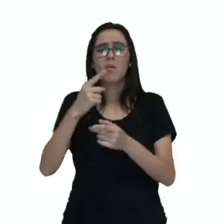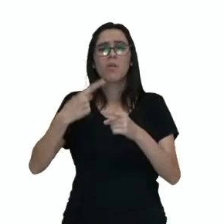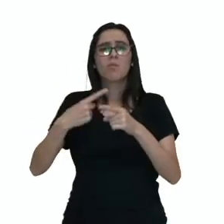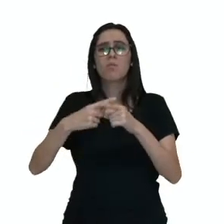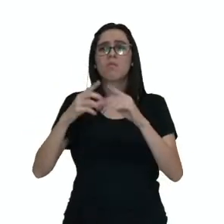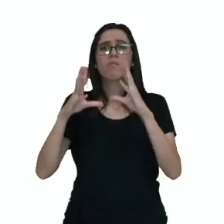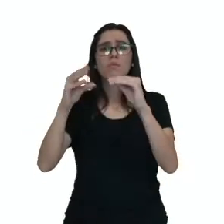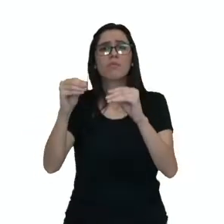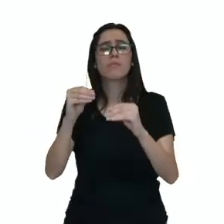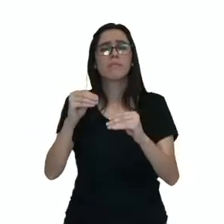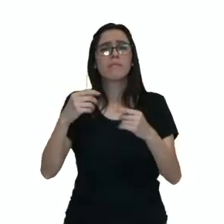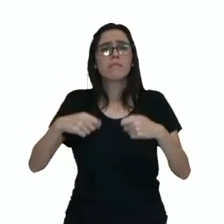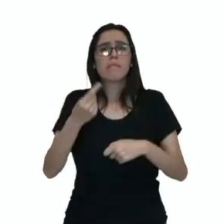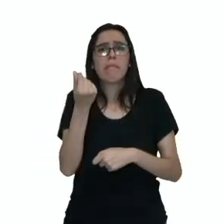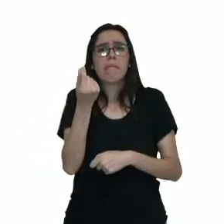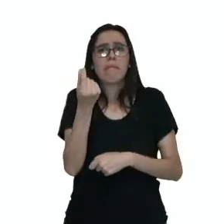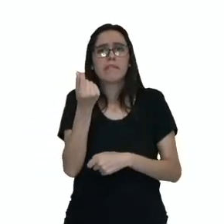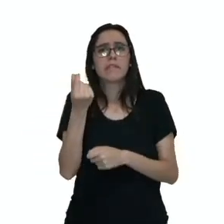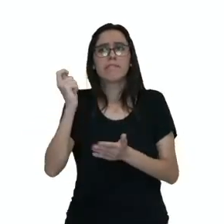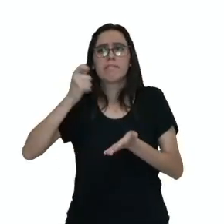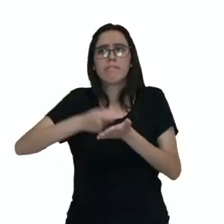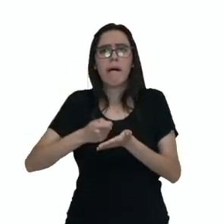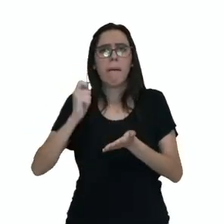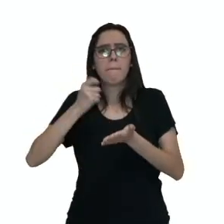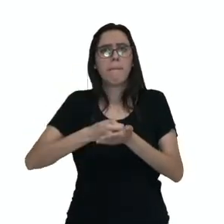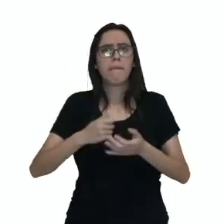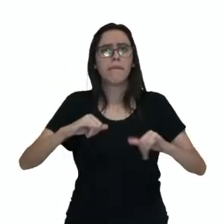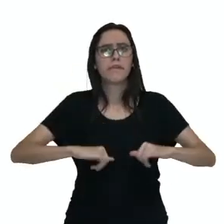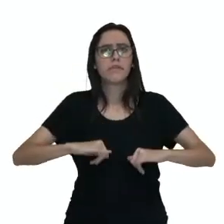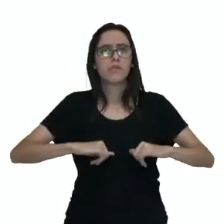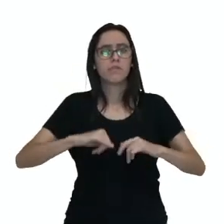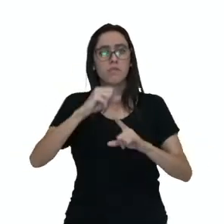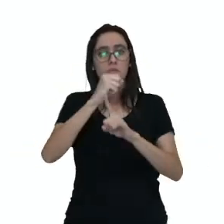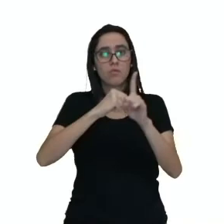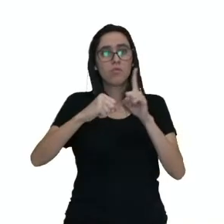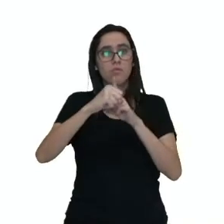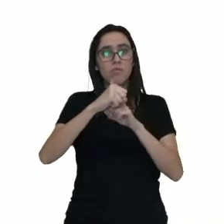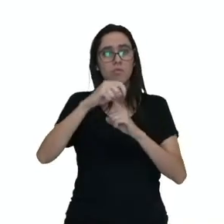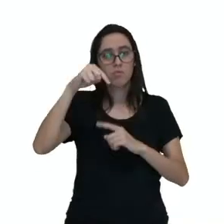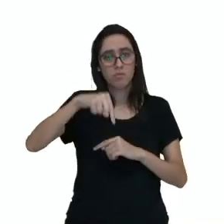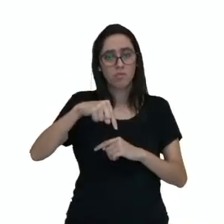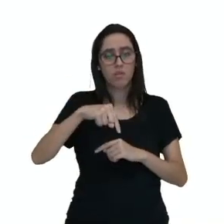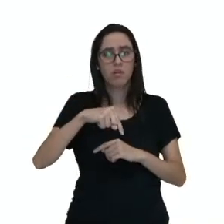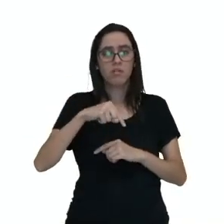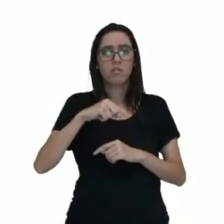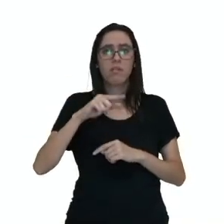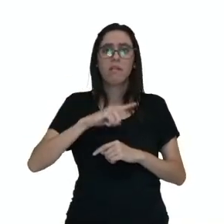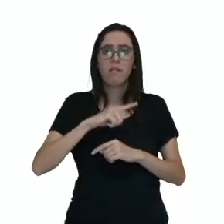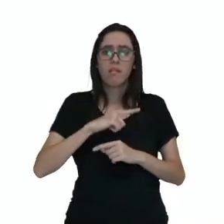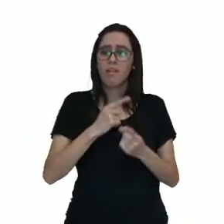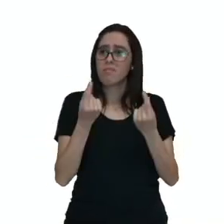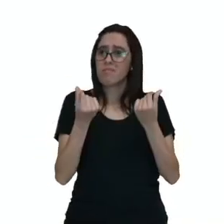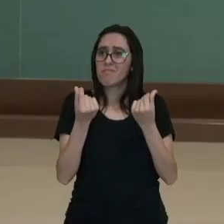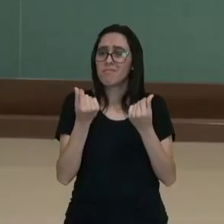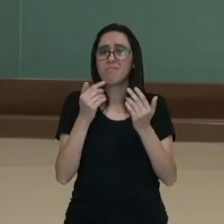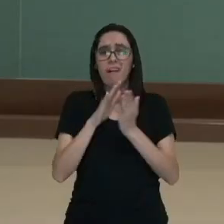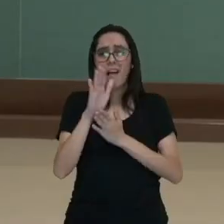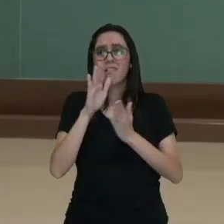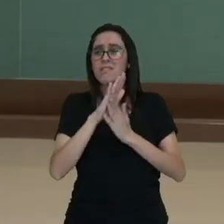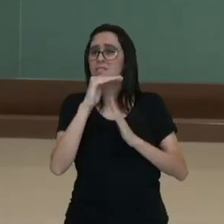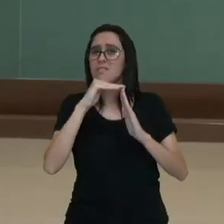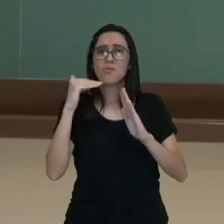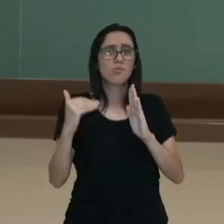Uma sociedade, há uma sociedade em la que todo tiene un precio. Sim, uma sociedade que tudo tem um